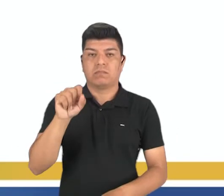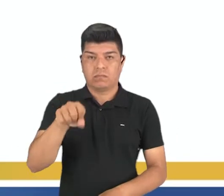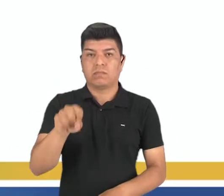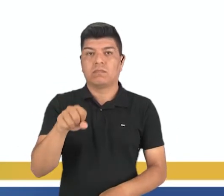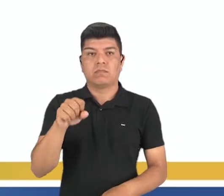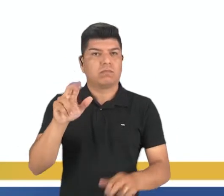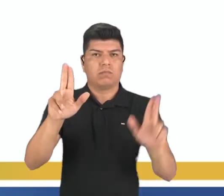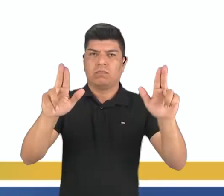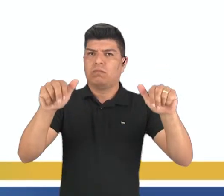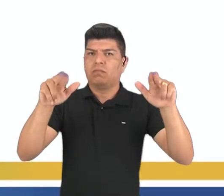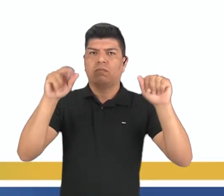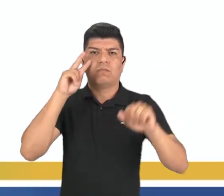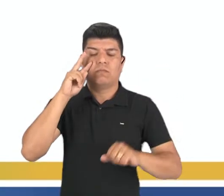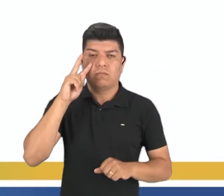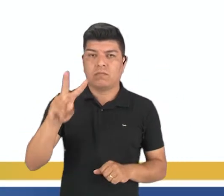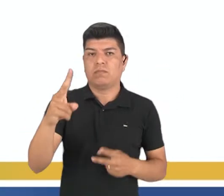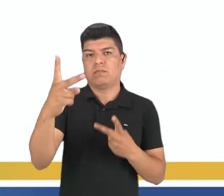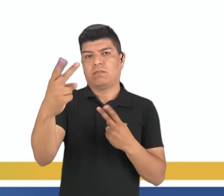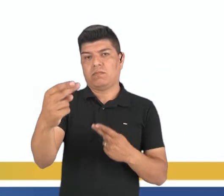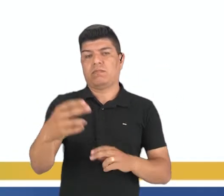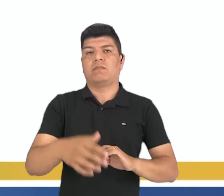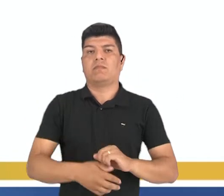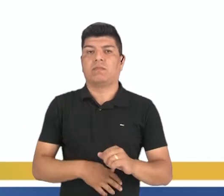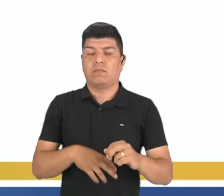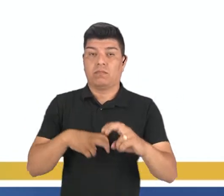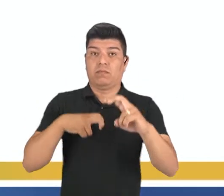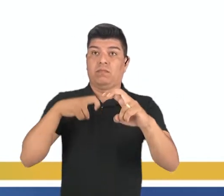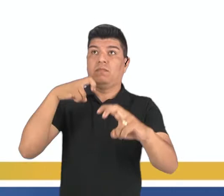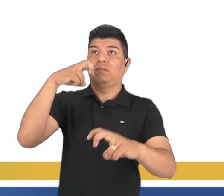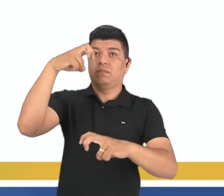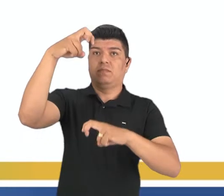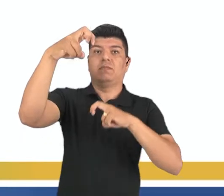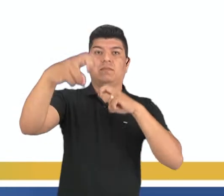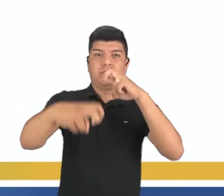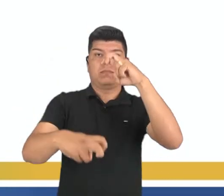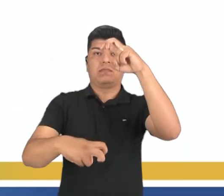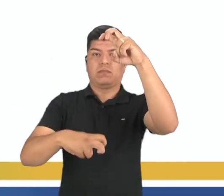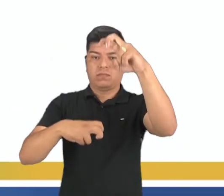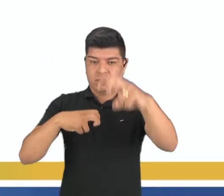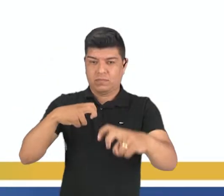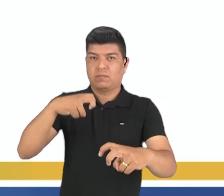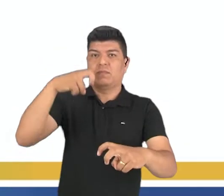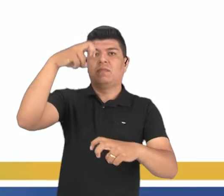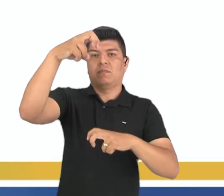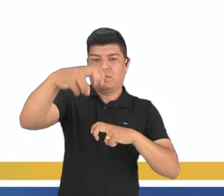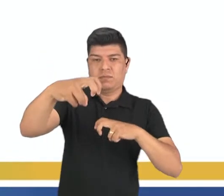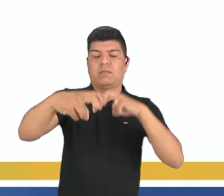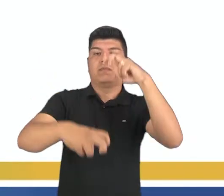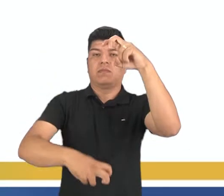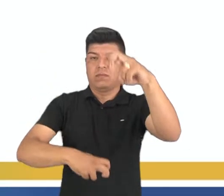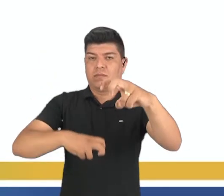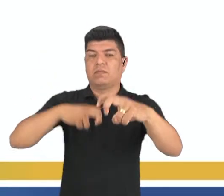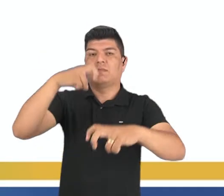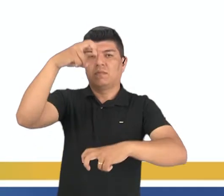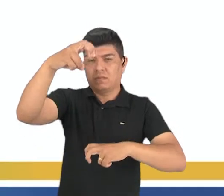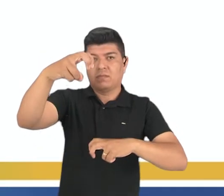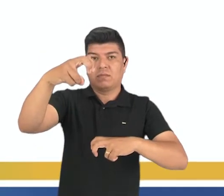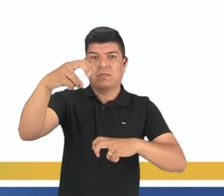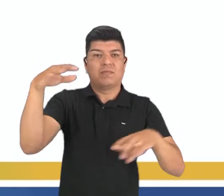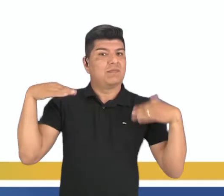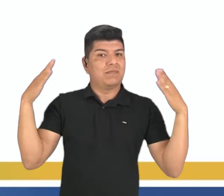tinha visto nada parecido. A gente subia, rodava, descia, subia, rodava, descia.